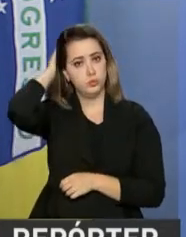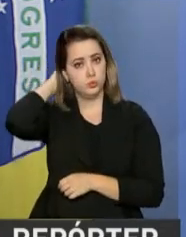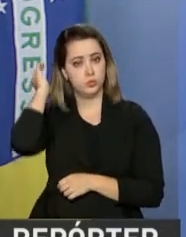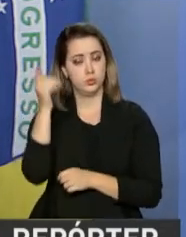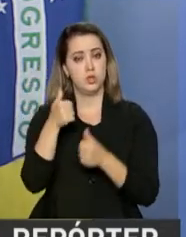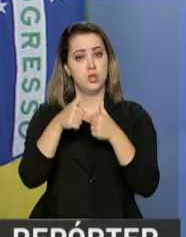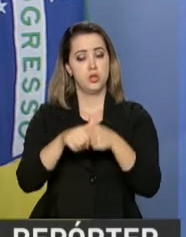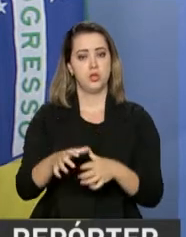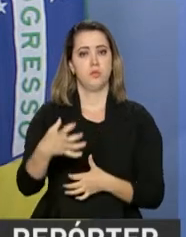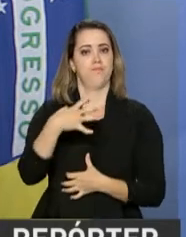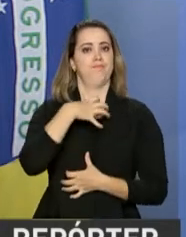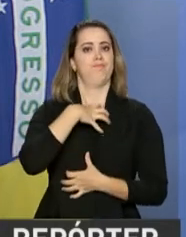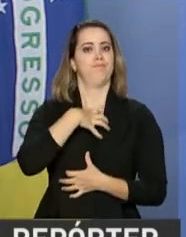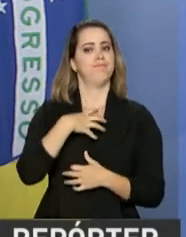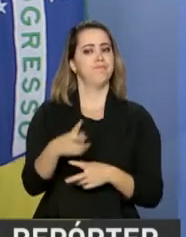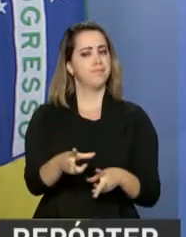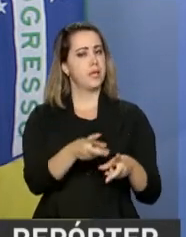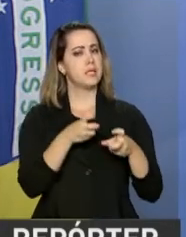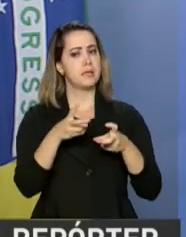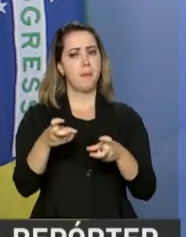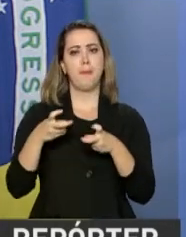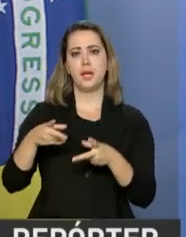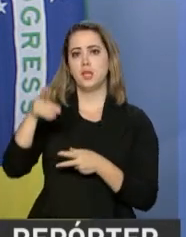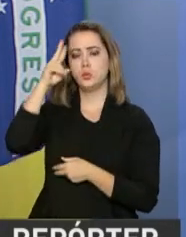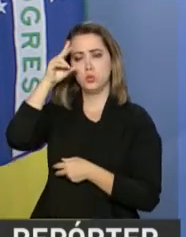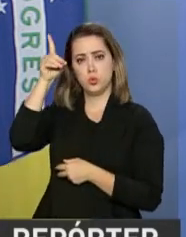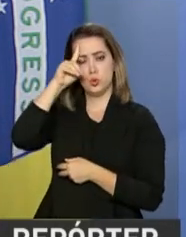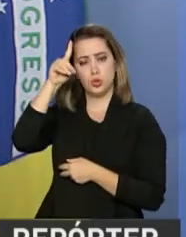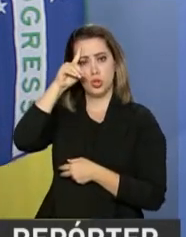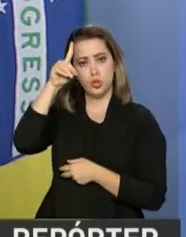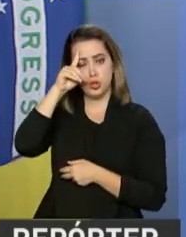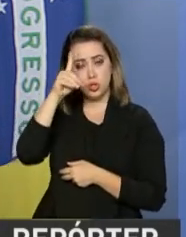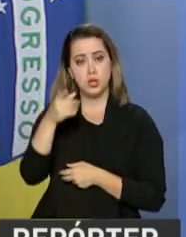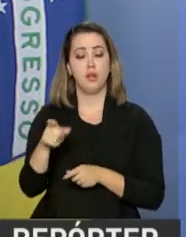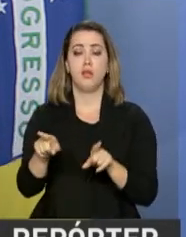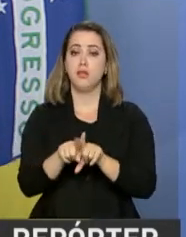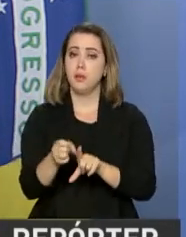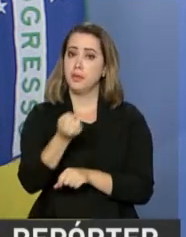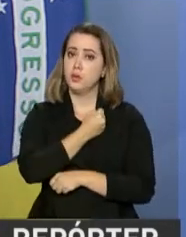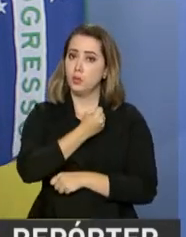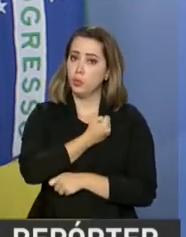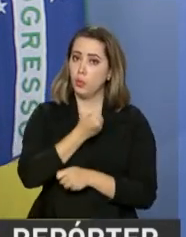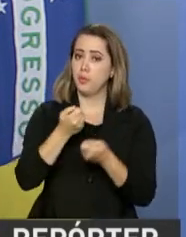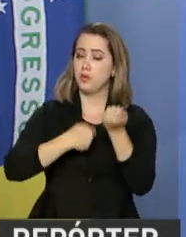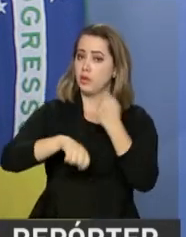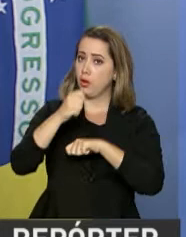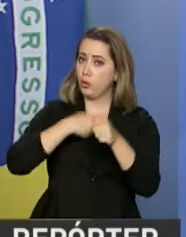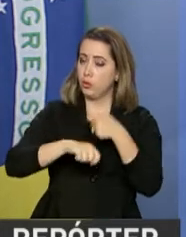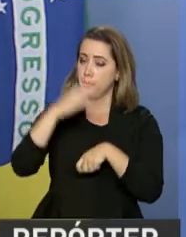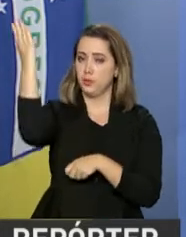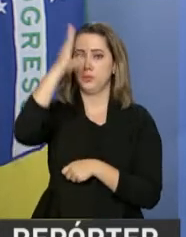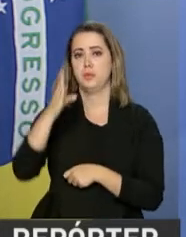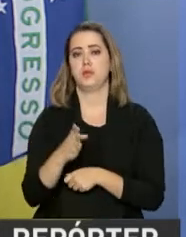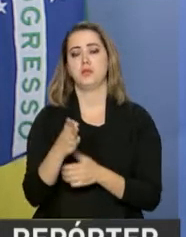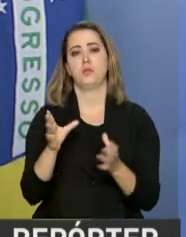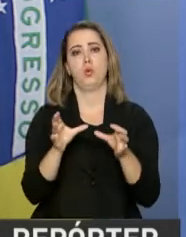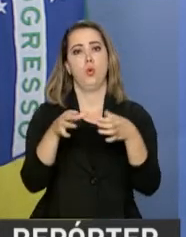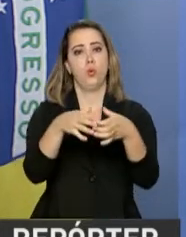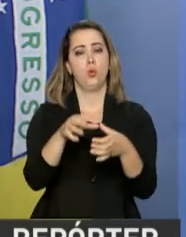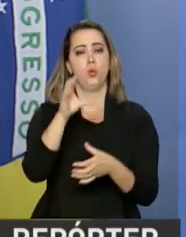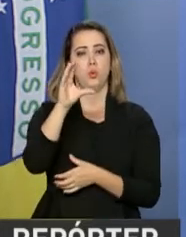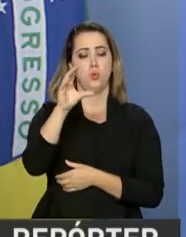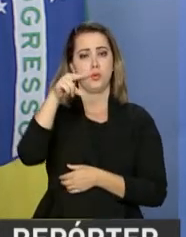no cotidiano das pessoas e nos números da economia brasileira a confederação nacional da indústria